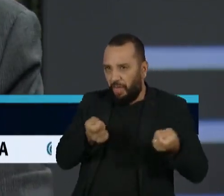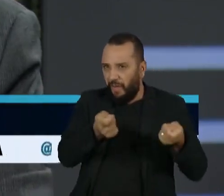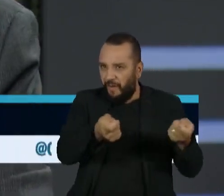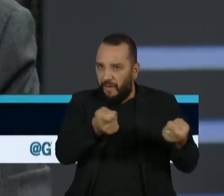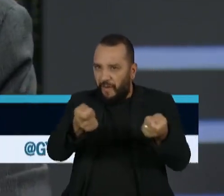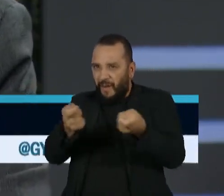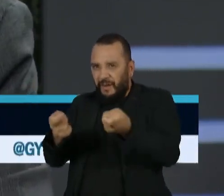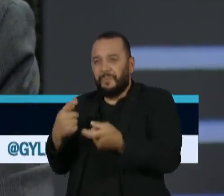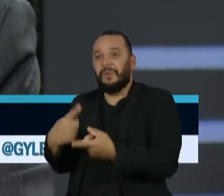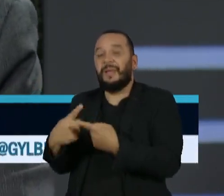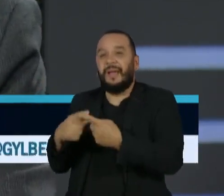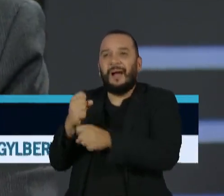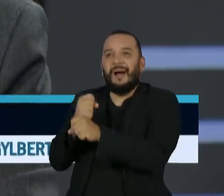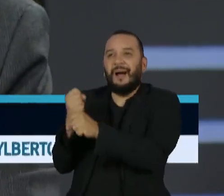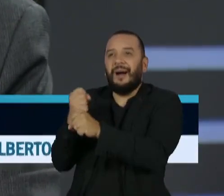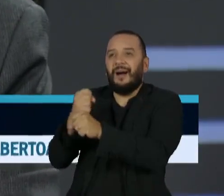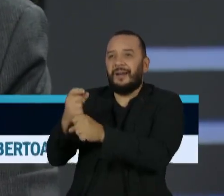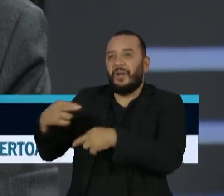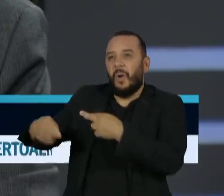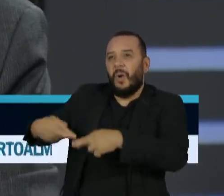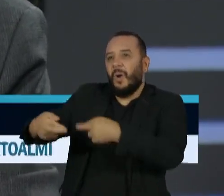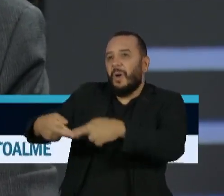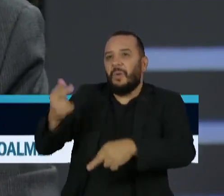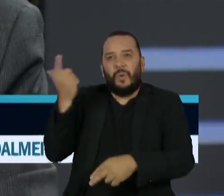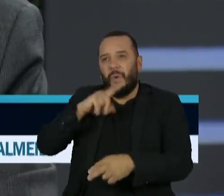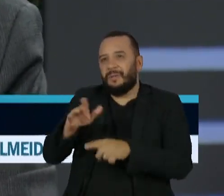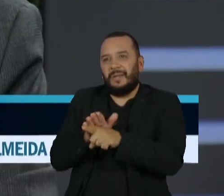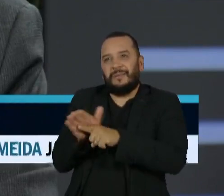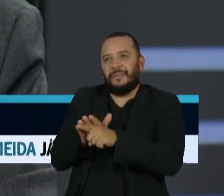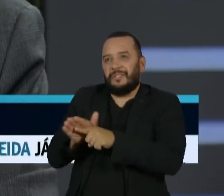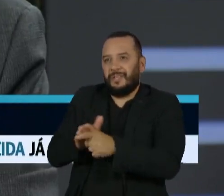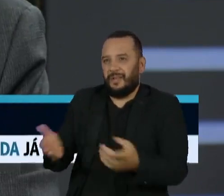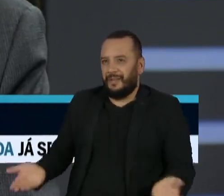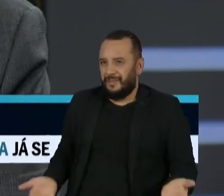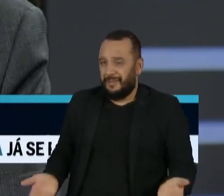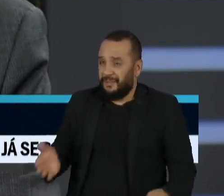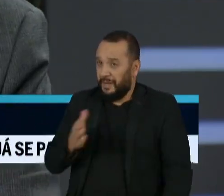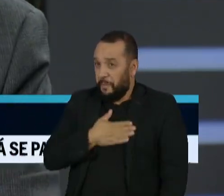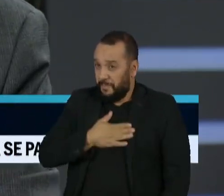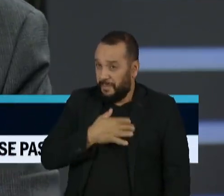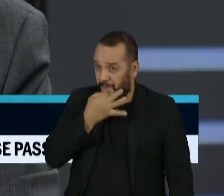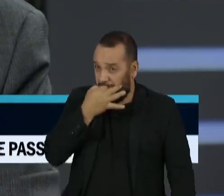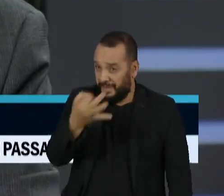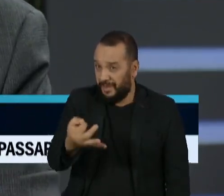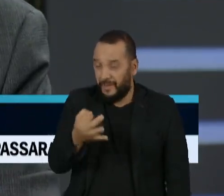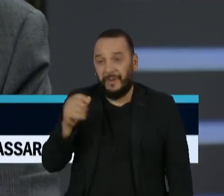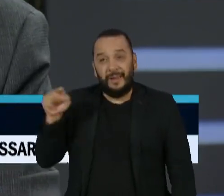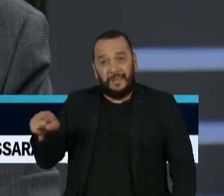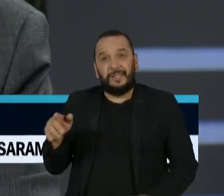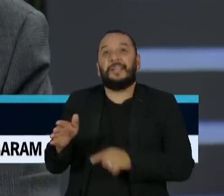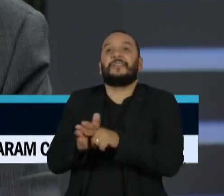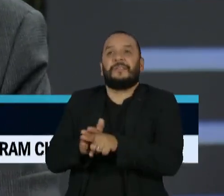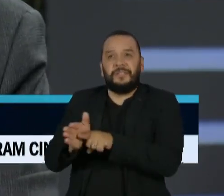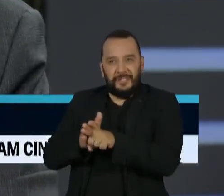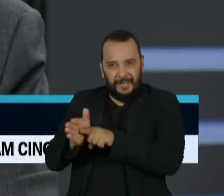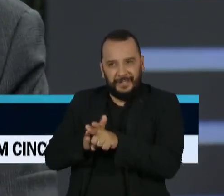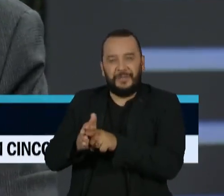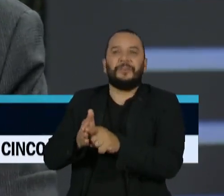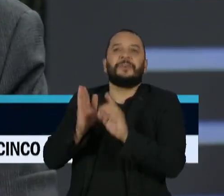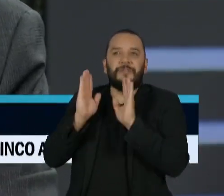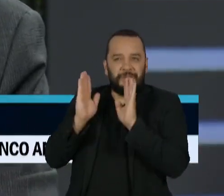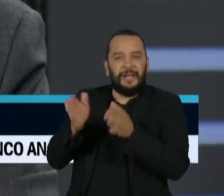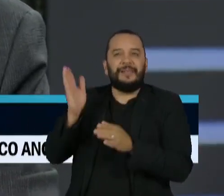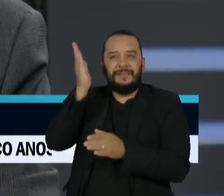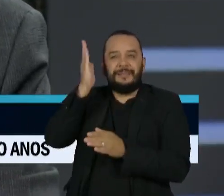aí, que anos e anos que você não consegue chegar. Agora, na minha opinião, esta investigação já tem uma pista muito séria